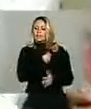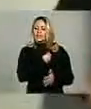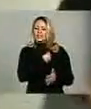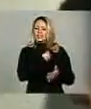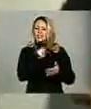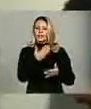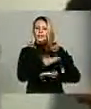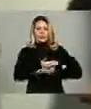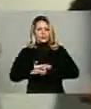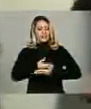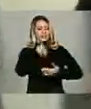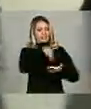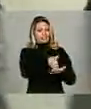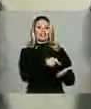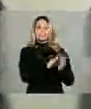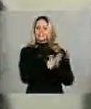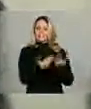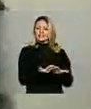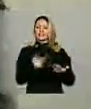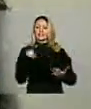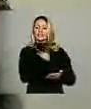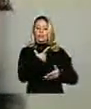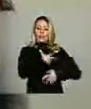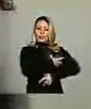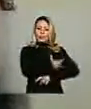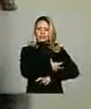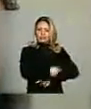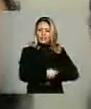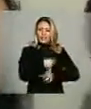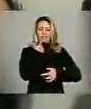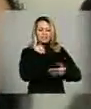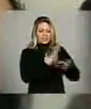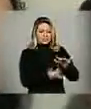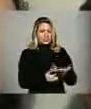aqui. Nós vamos estar colhendo e colocando toda